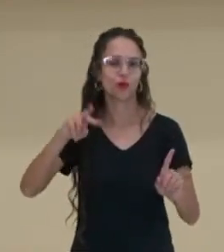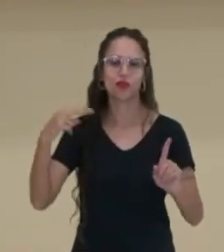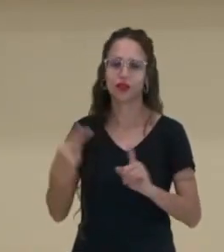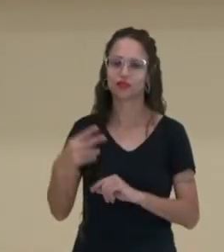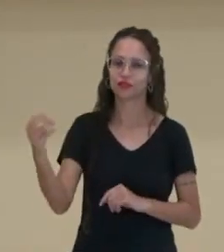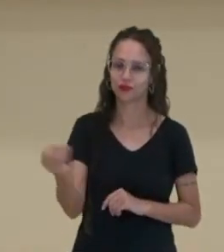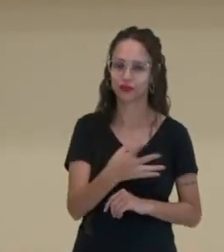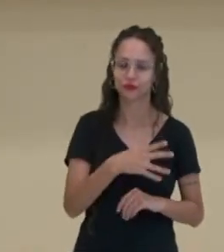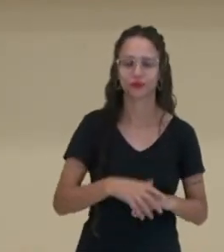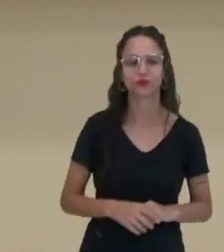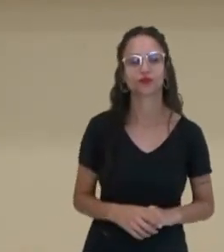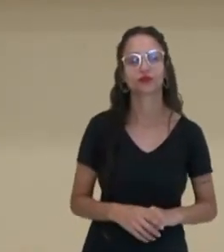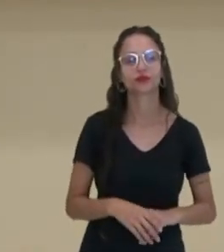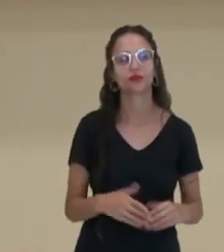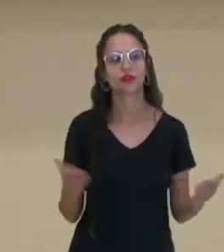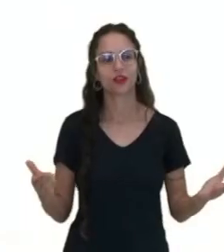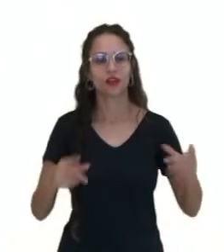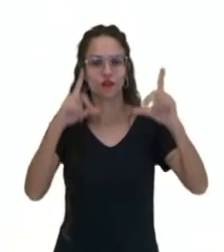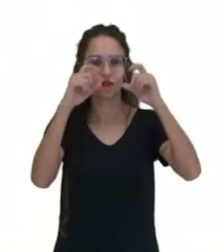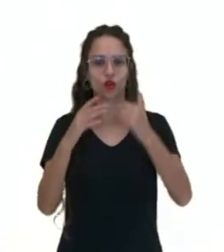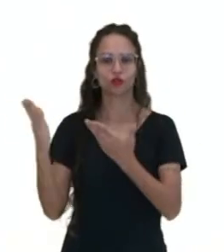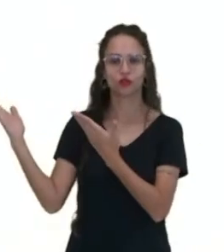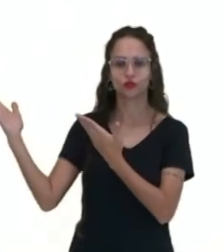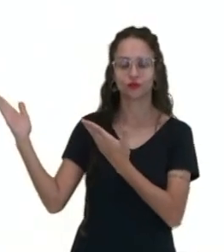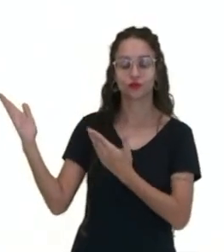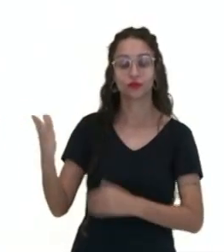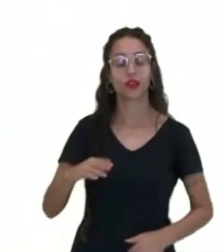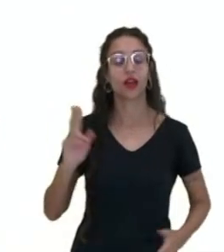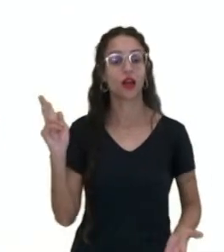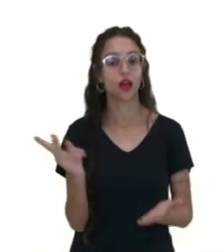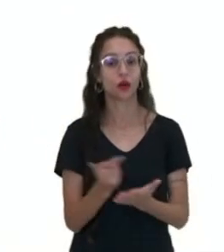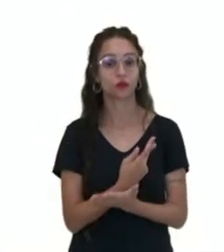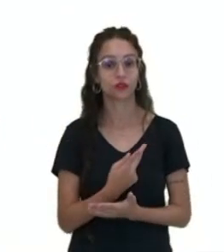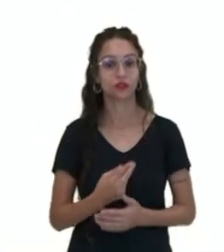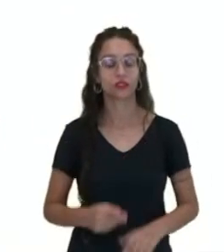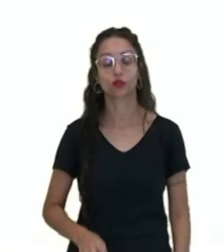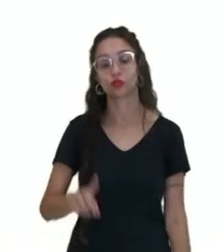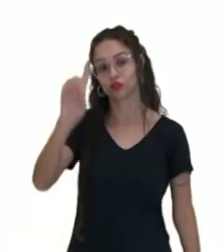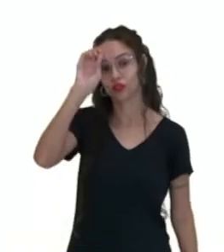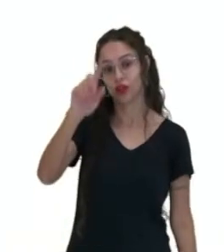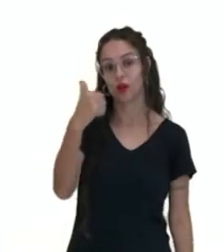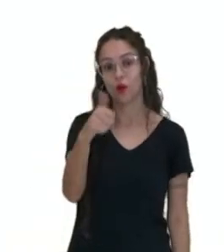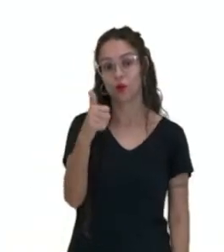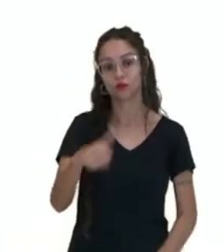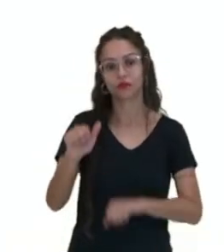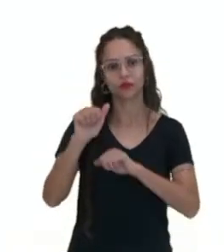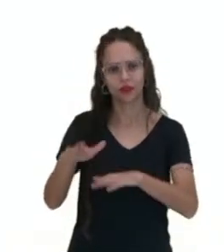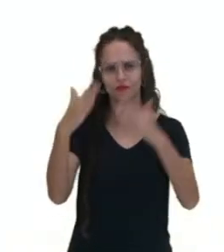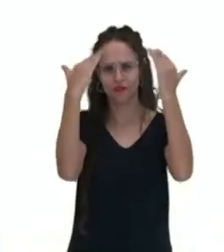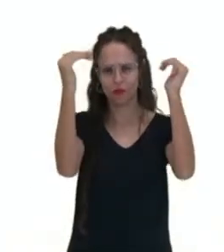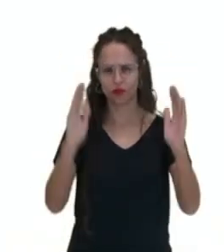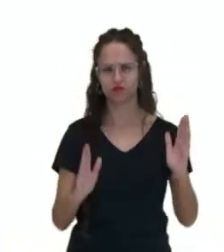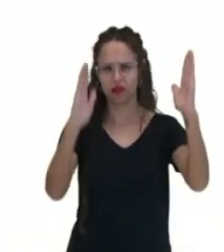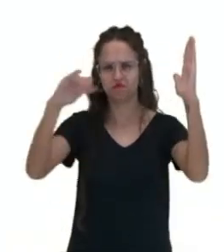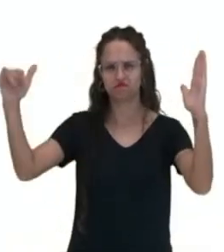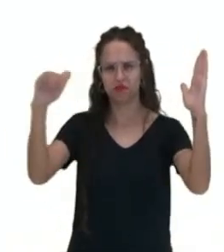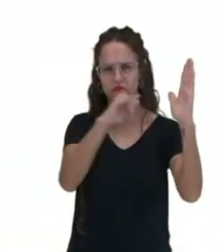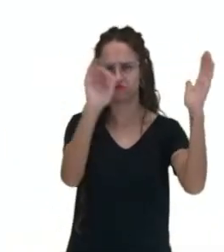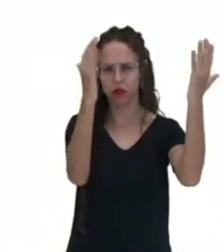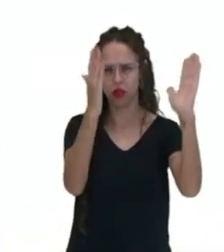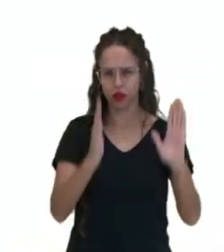novos. Aí vocês têm aqui uma fotografia do famoso ataque de 11 de setembro, famoso, né? Mas uma